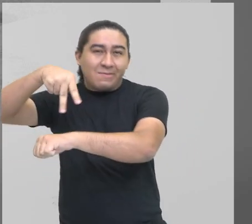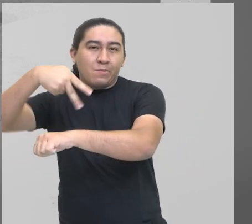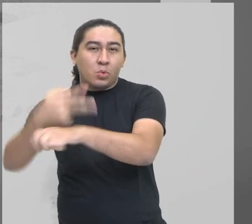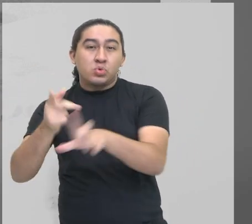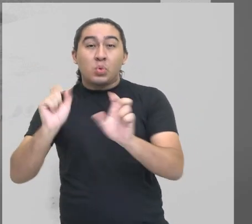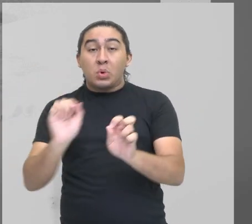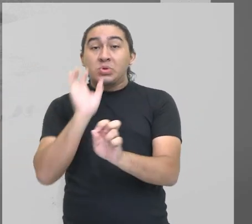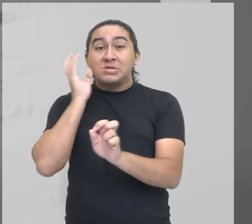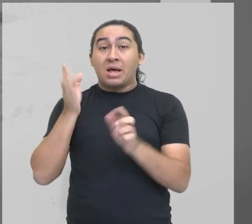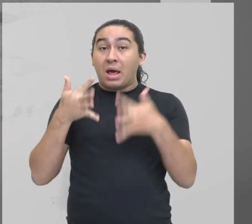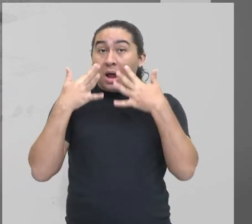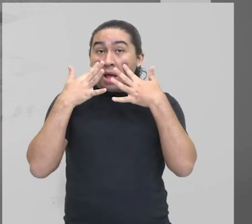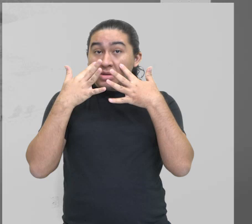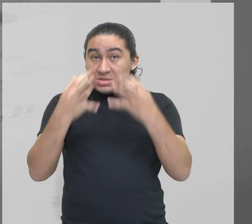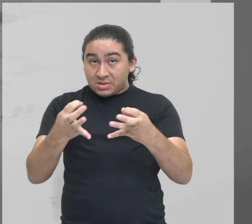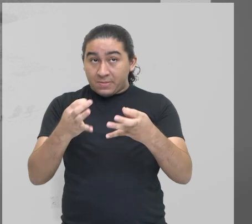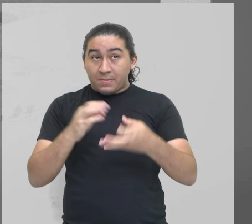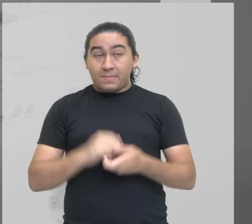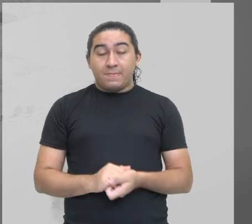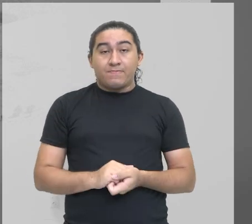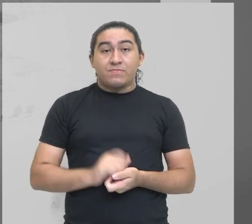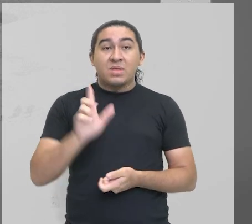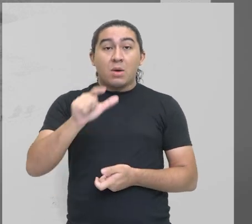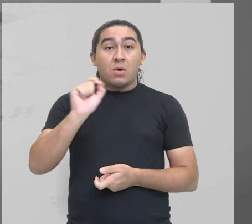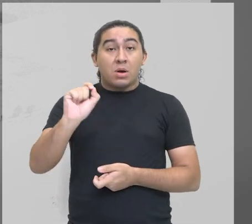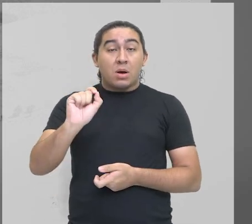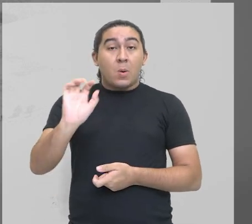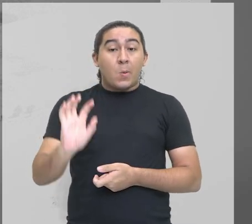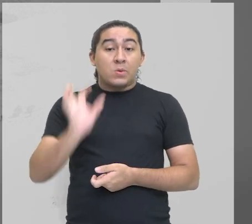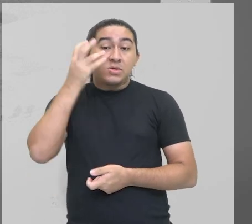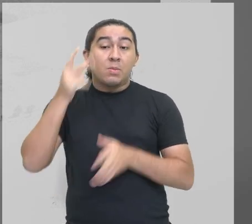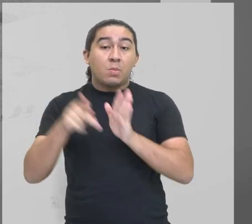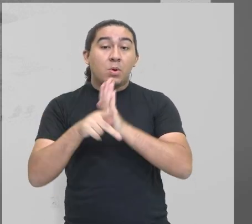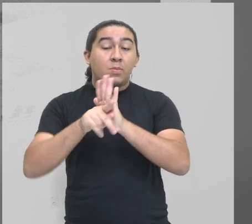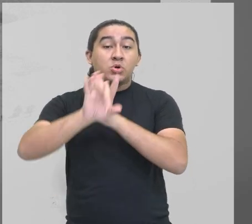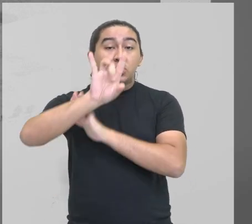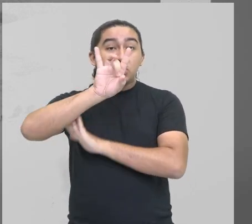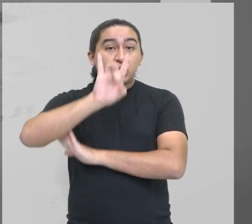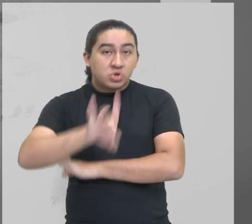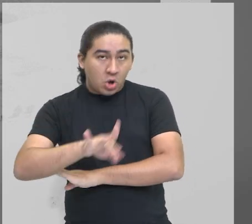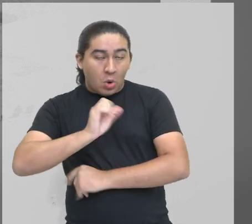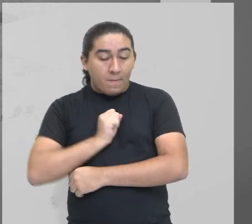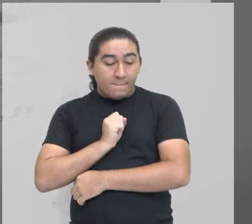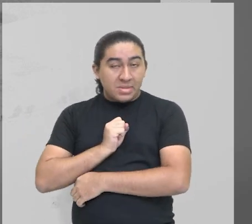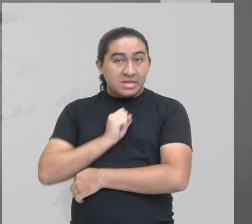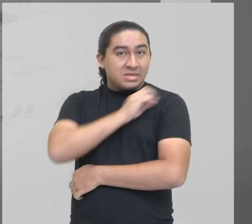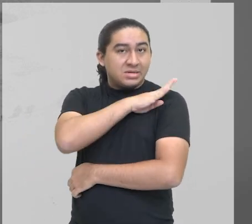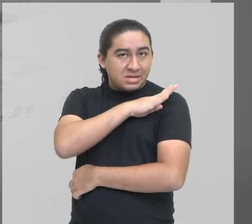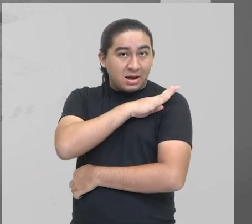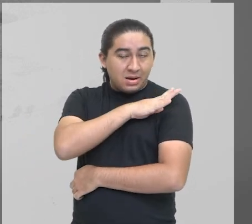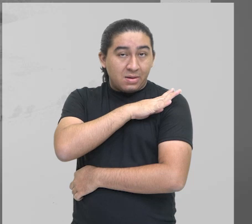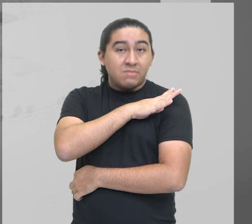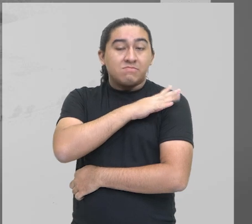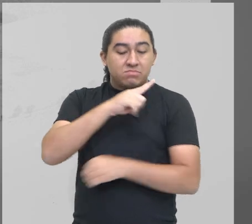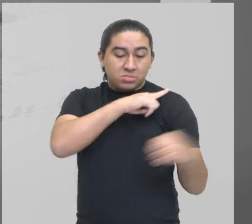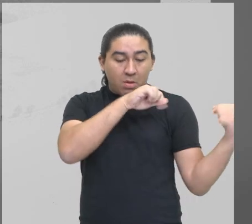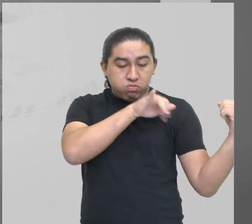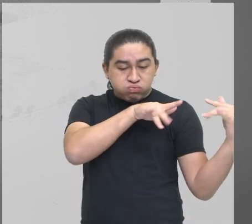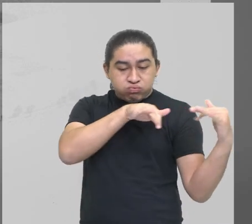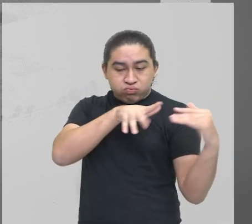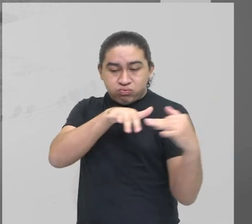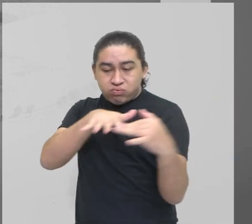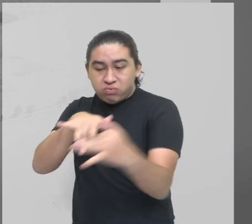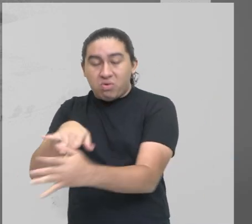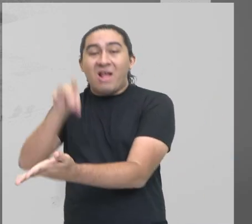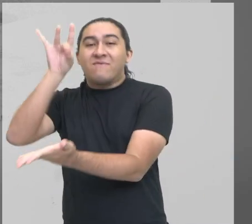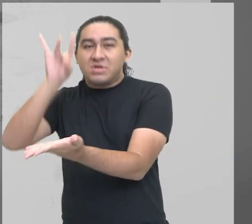posteriormente, prestem atenção, posteriormente era enviada apenas as tropas de ocupação para consolidar a